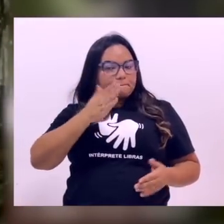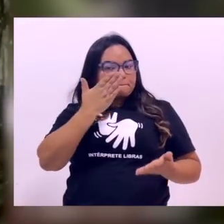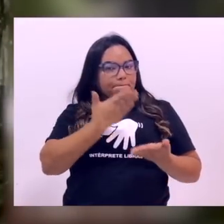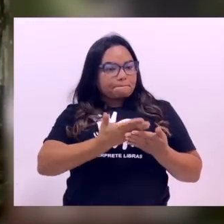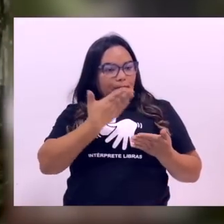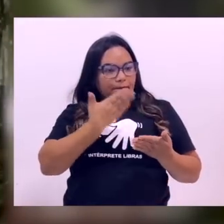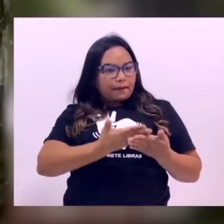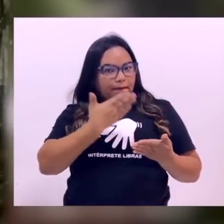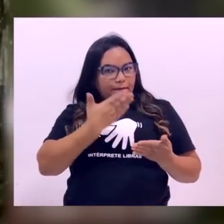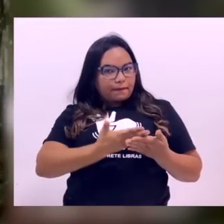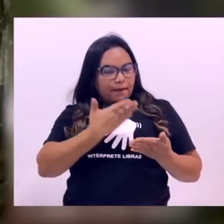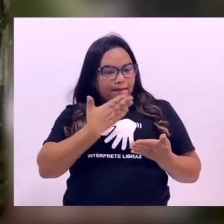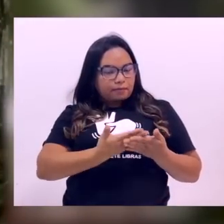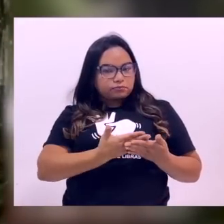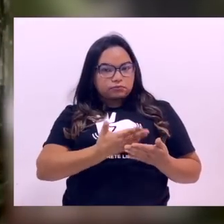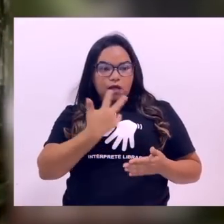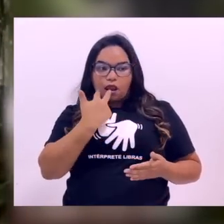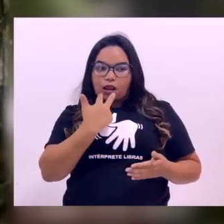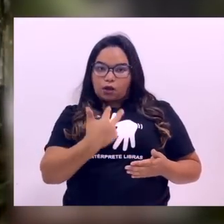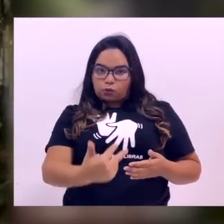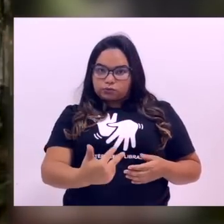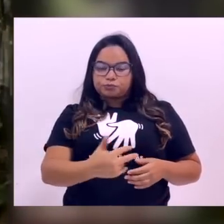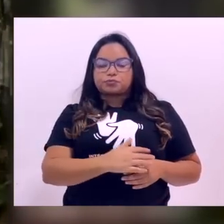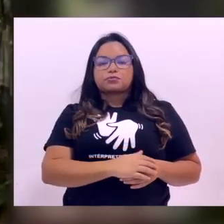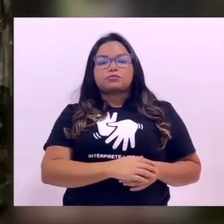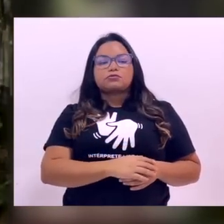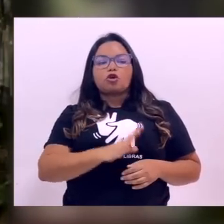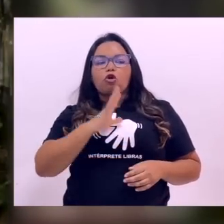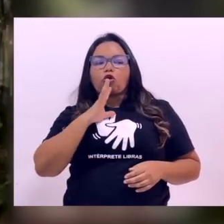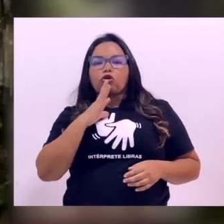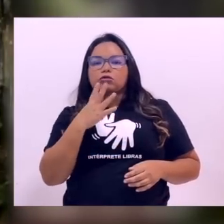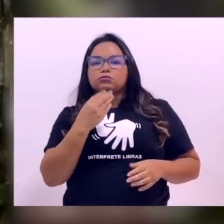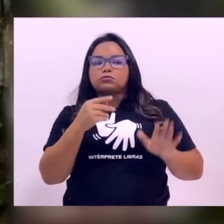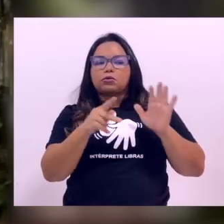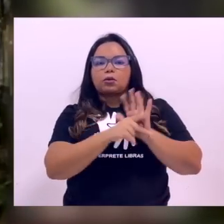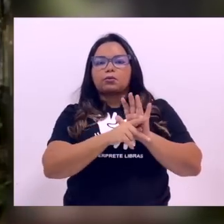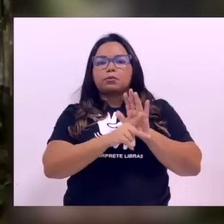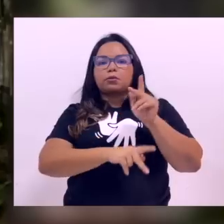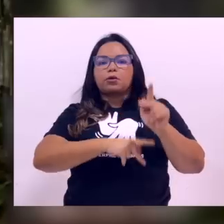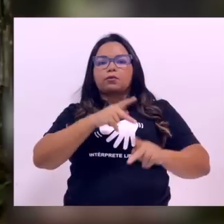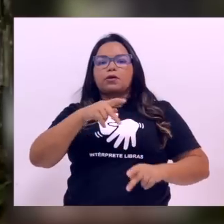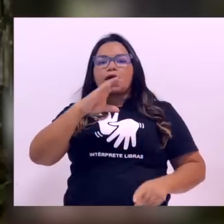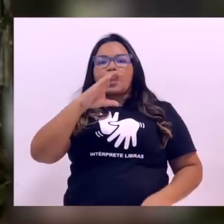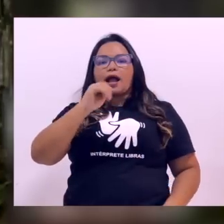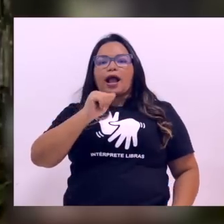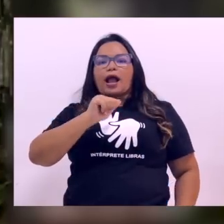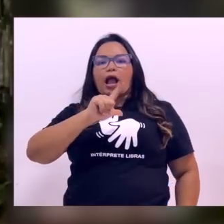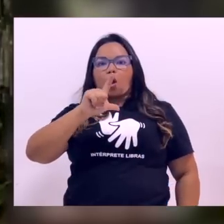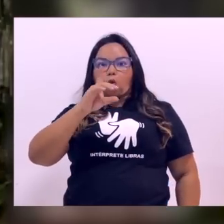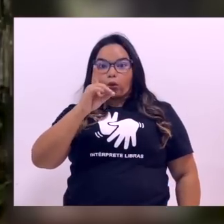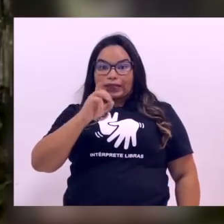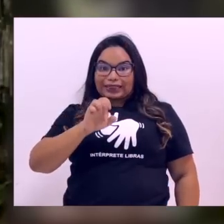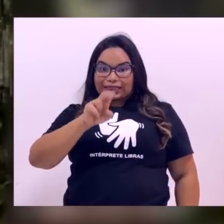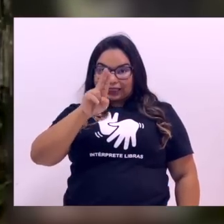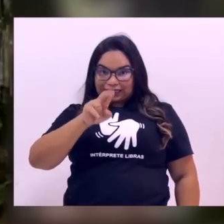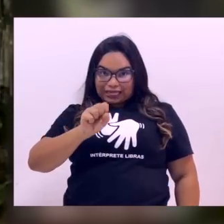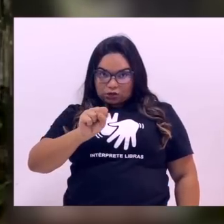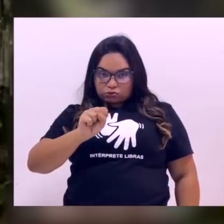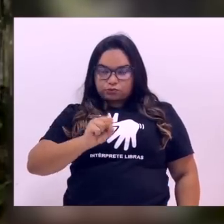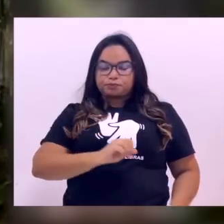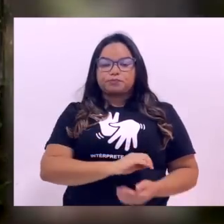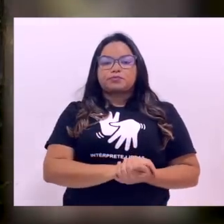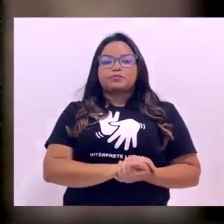à universidade estudar a língua, estudaram a sabedoria dos caldeus.